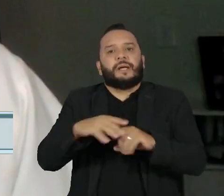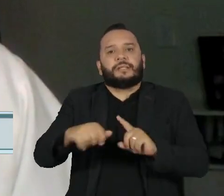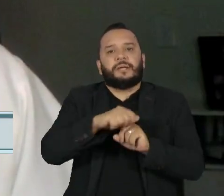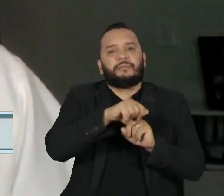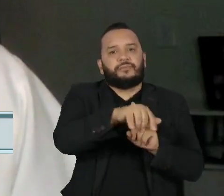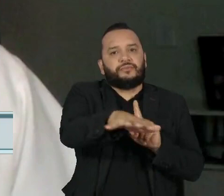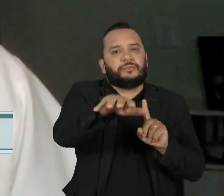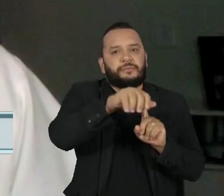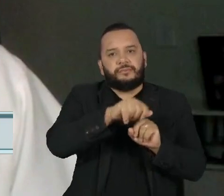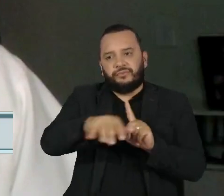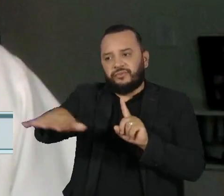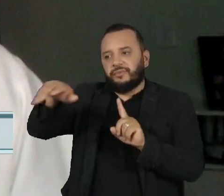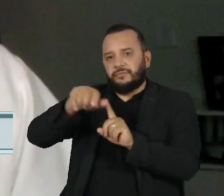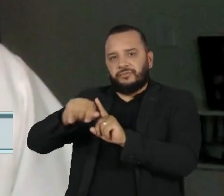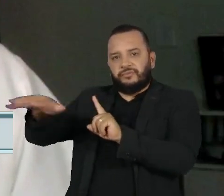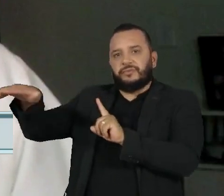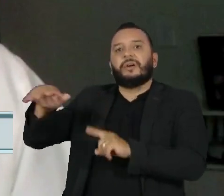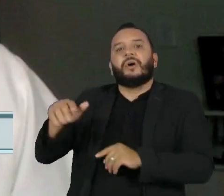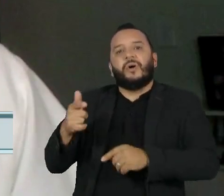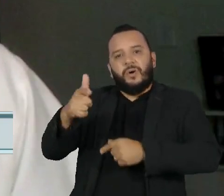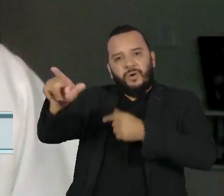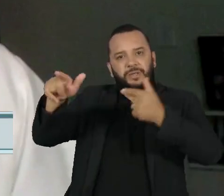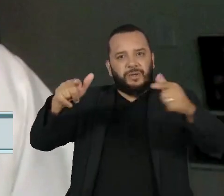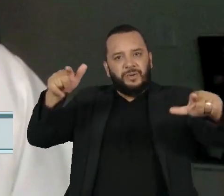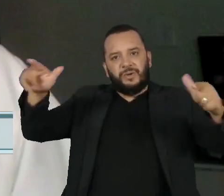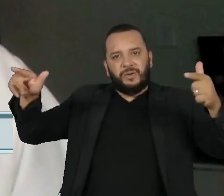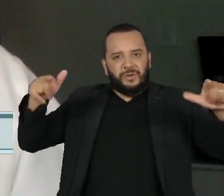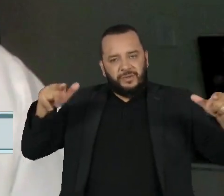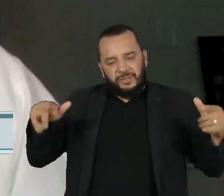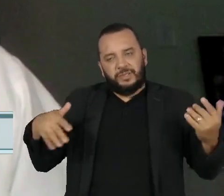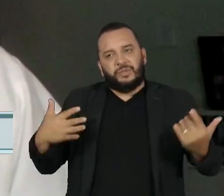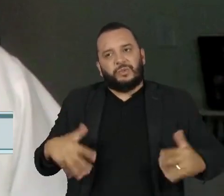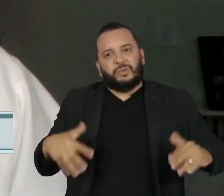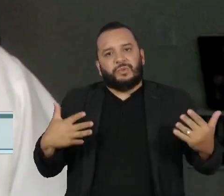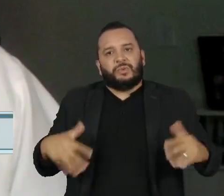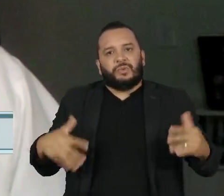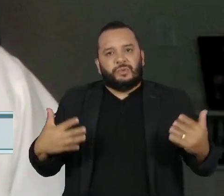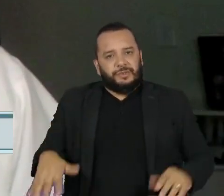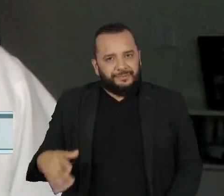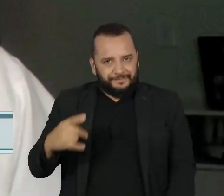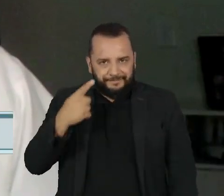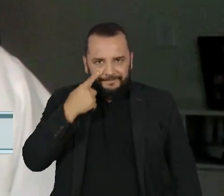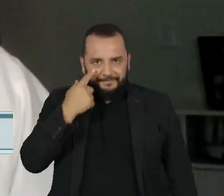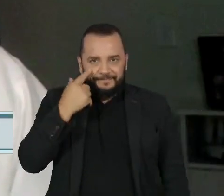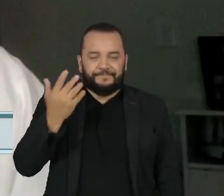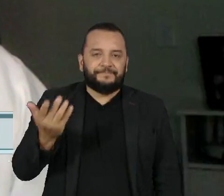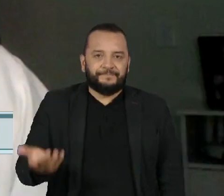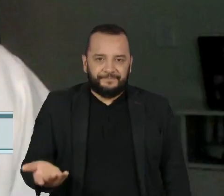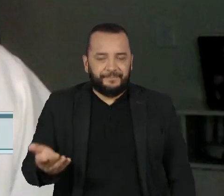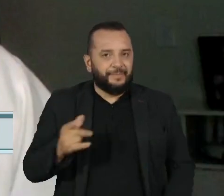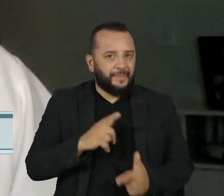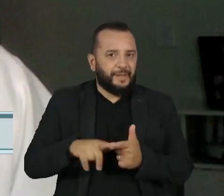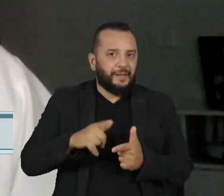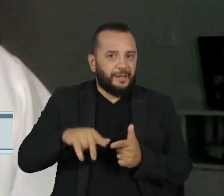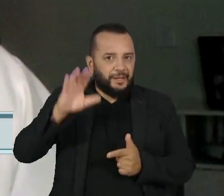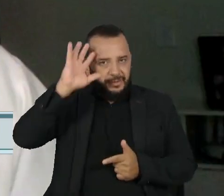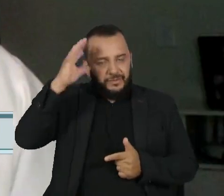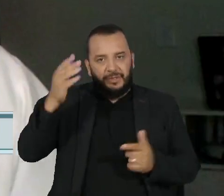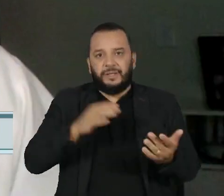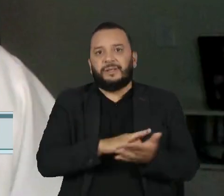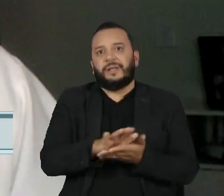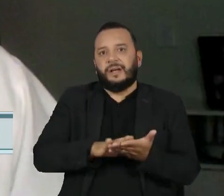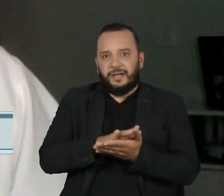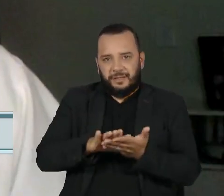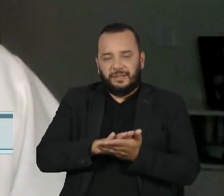para mais e mais pessoas. Então, veja que isso é um círculo vicioso, uma bola de neve que vem crescendo